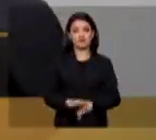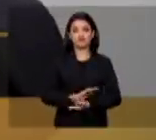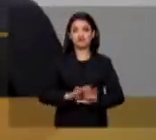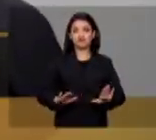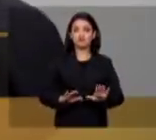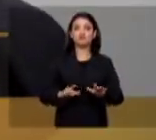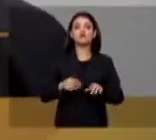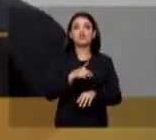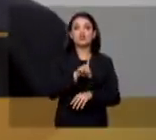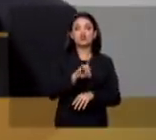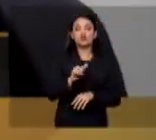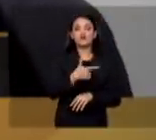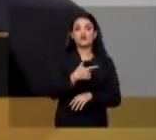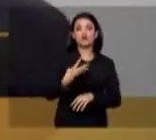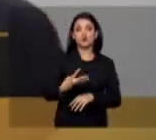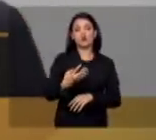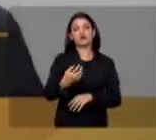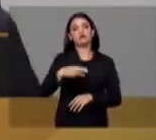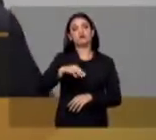Federal em